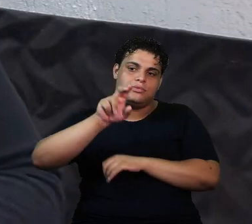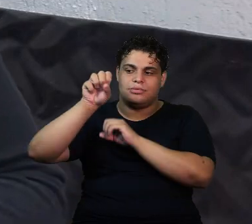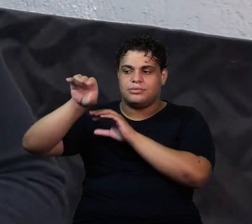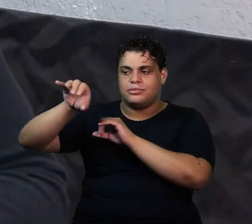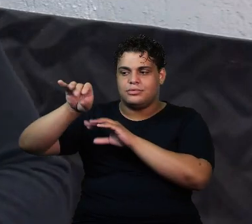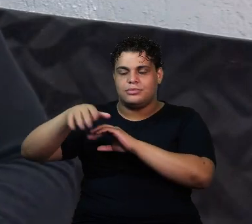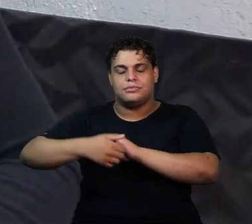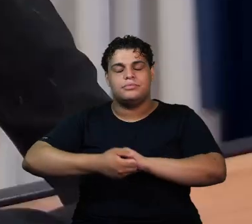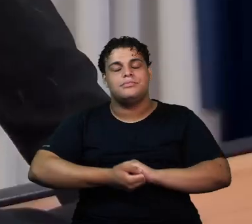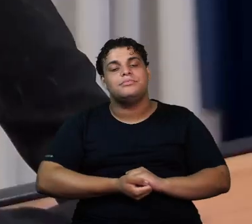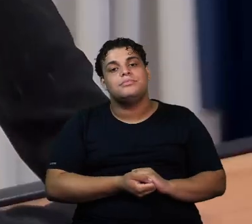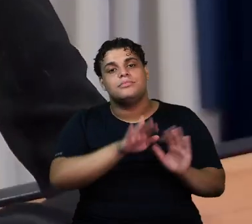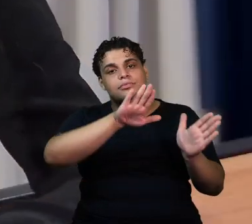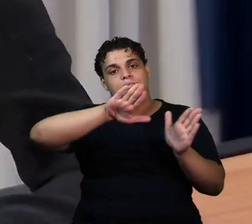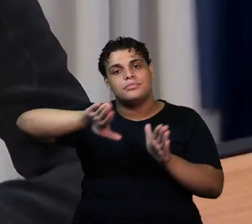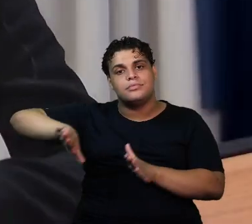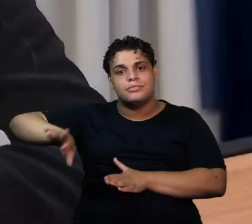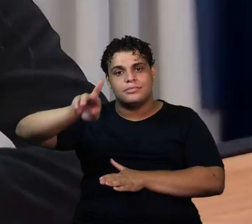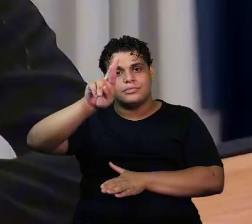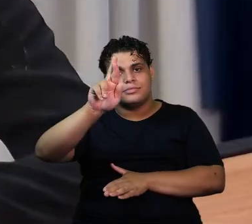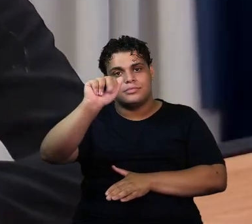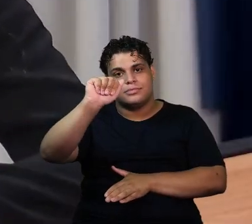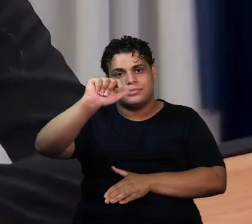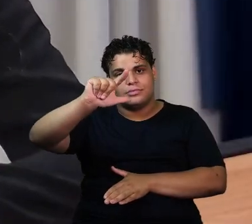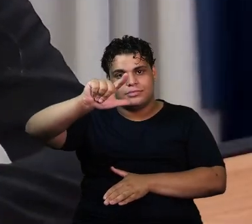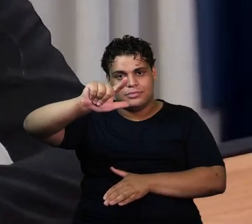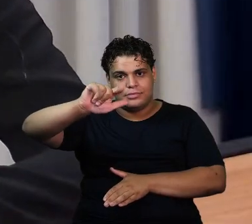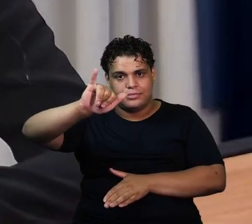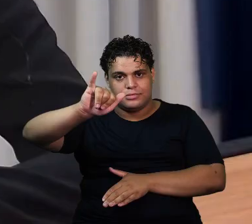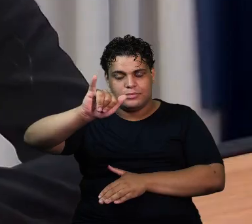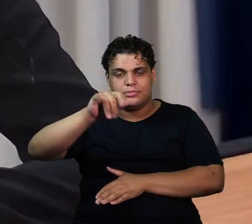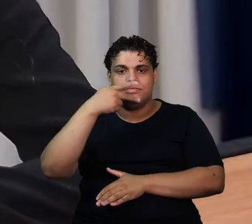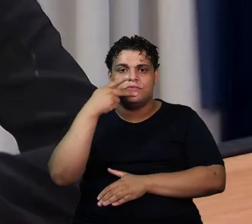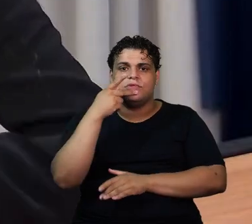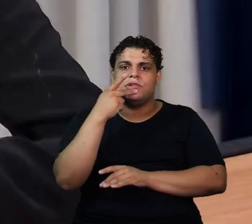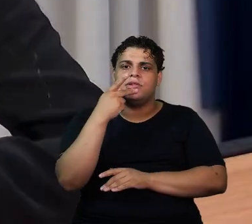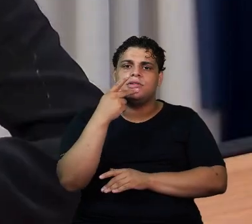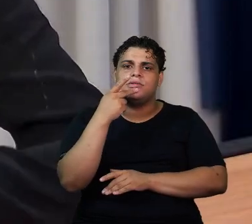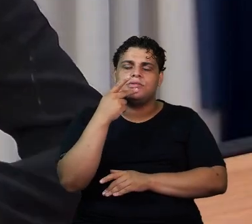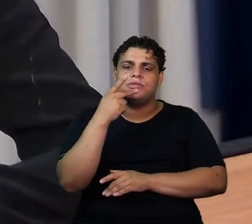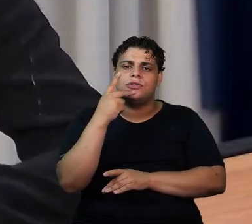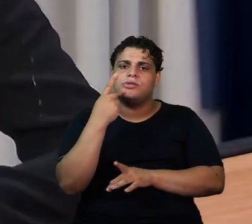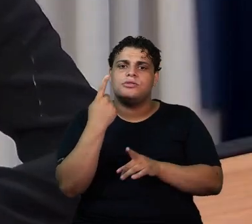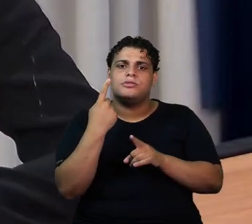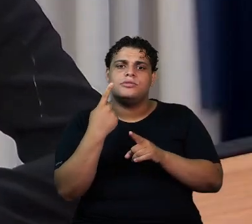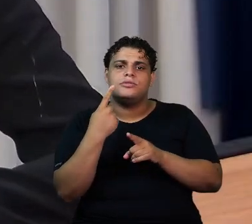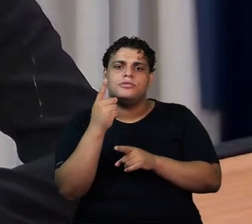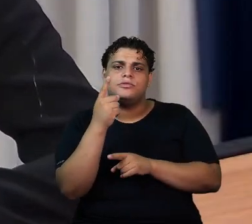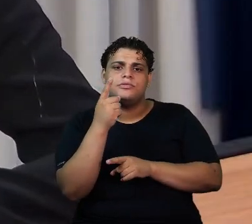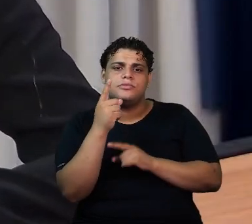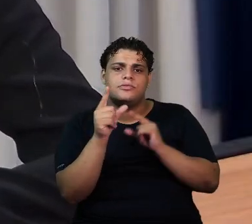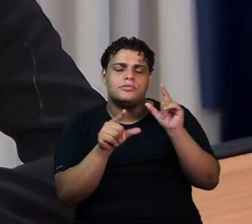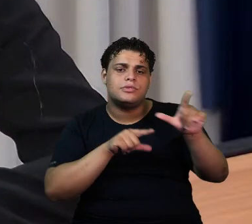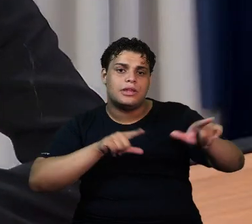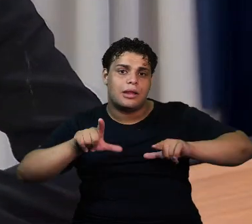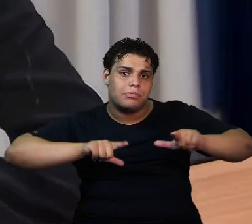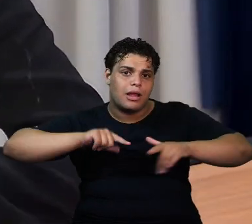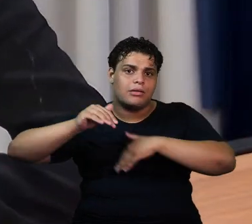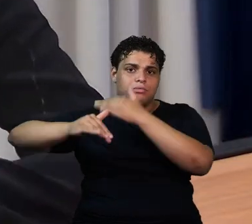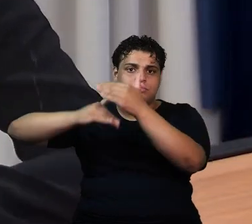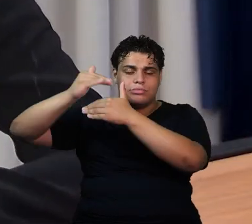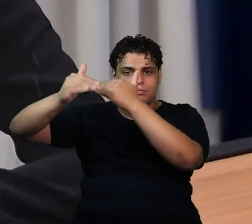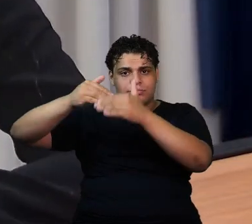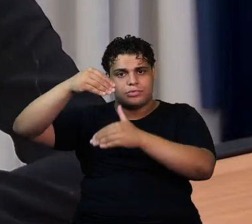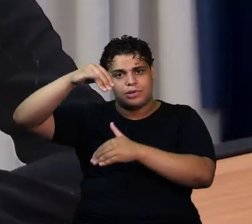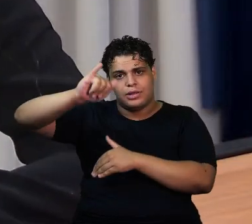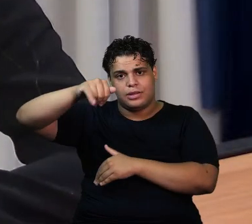Ô, Rafael, falando um pouquinho do INAT, me conta um pouquinho, conta pra gente um pouquinho sobre o trabalho que vocês desenvolvem a